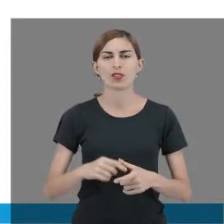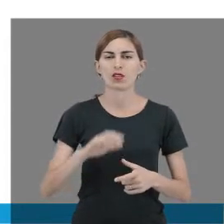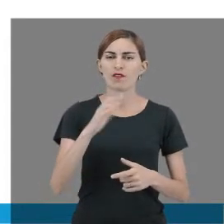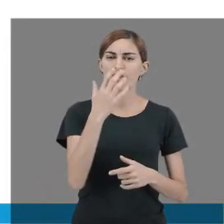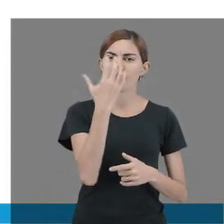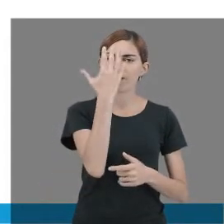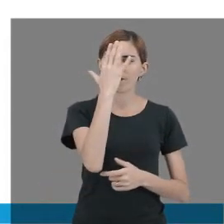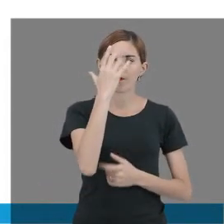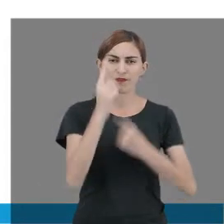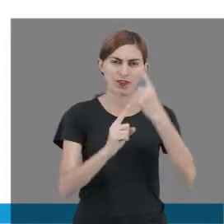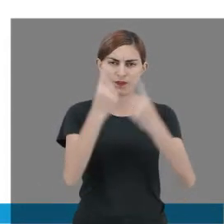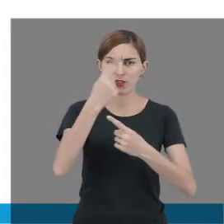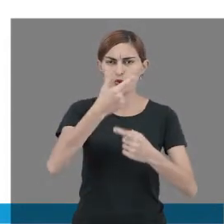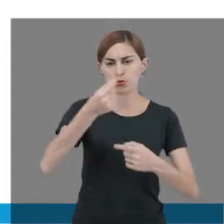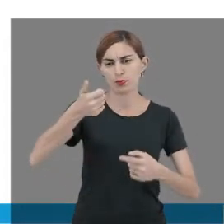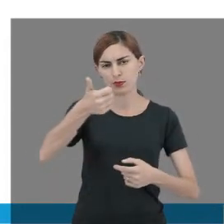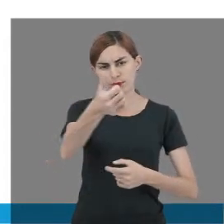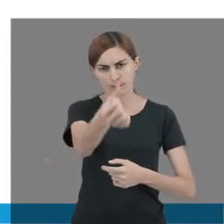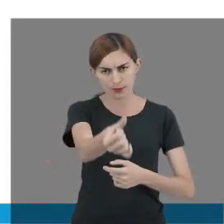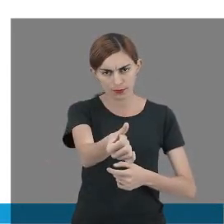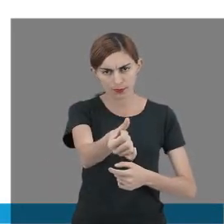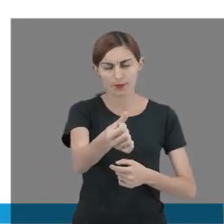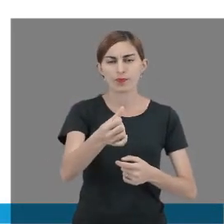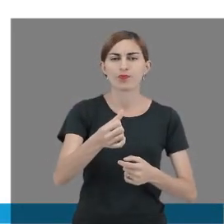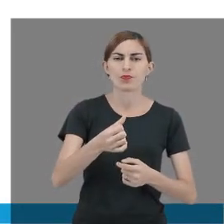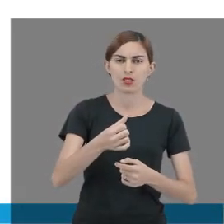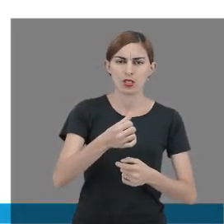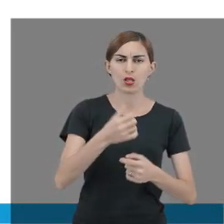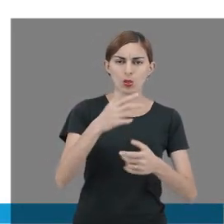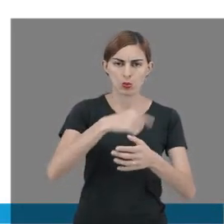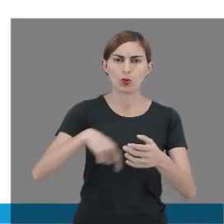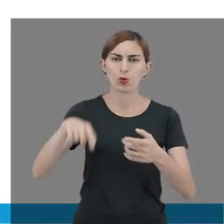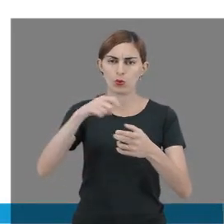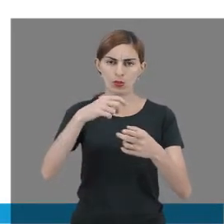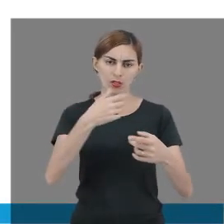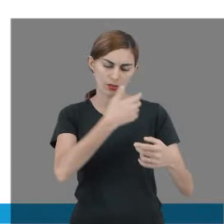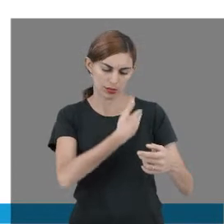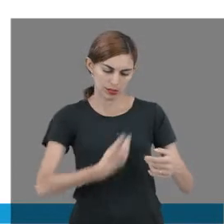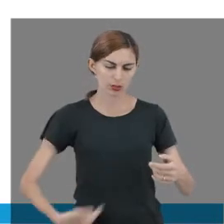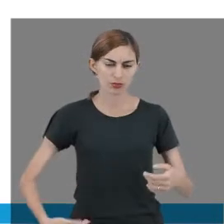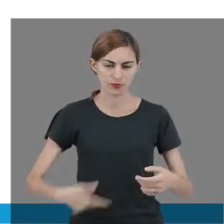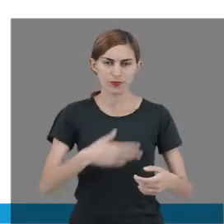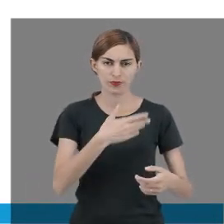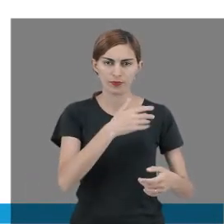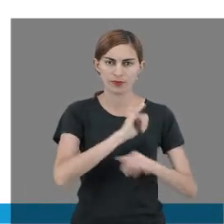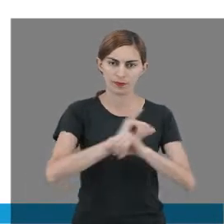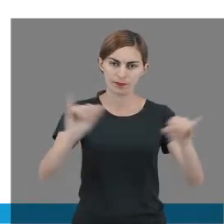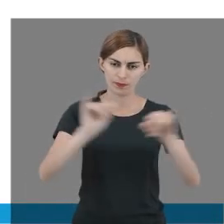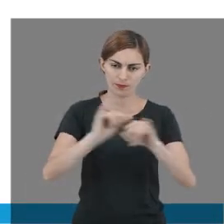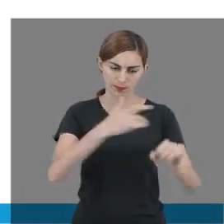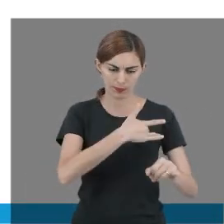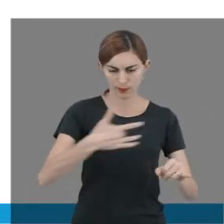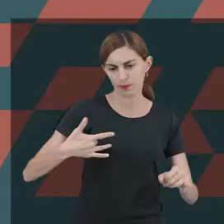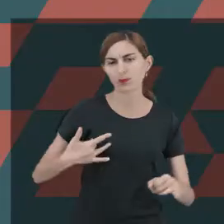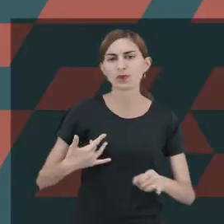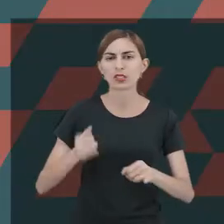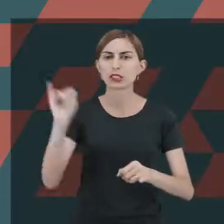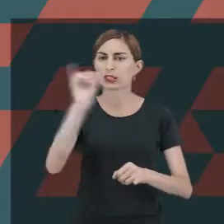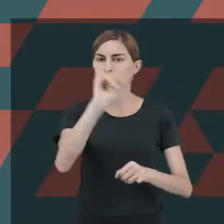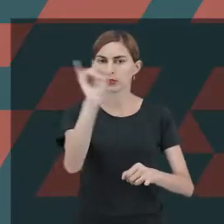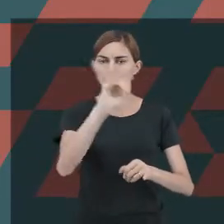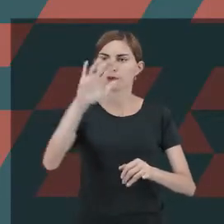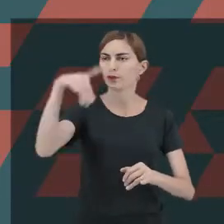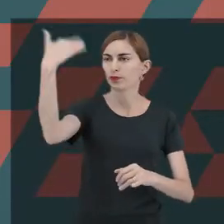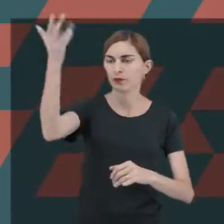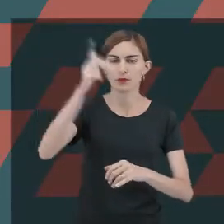fevereiro de 2016, aí a Organização Mundial de Saúde declara emergência de saúde pública de importância internacional.